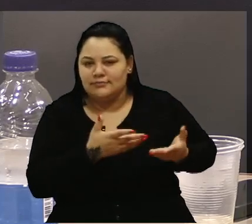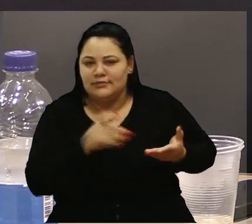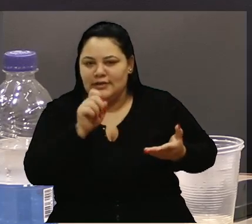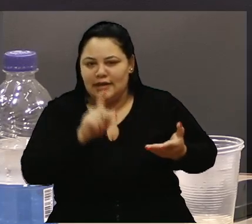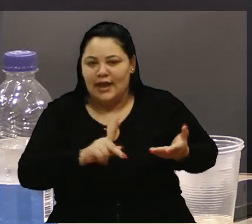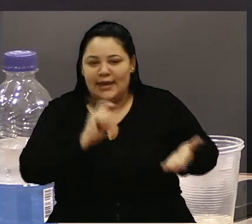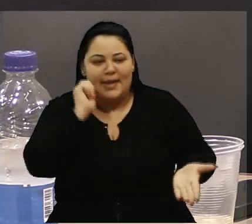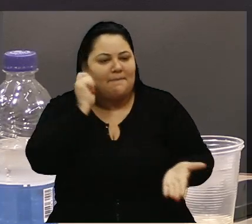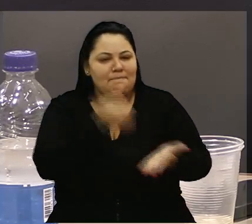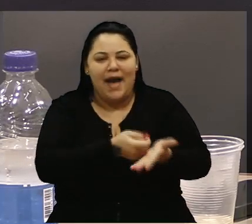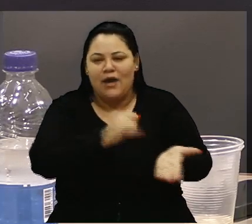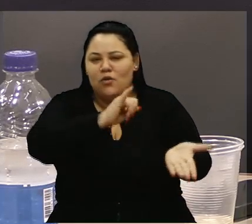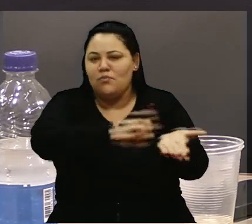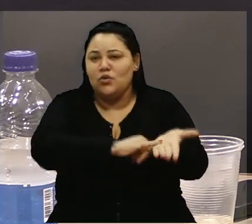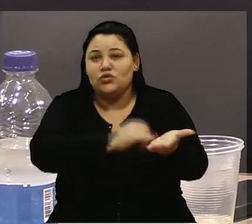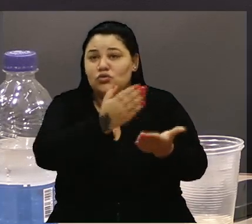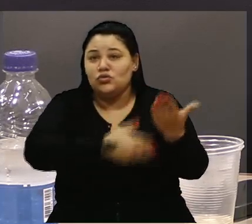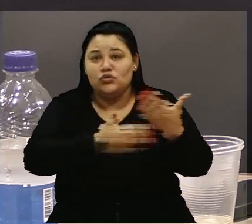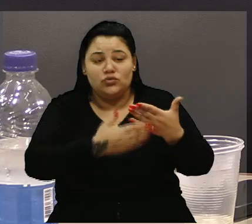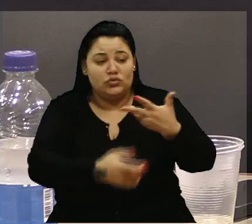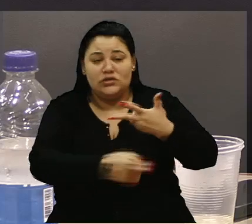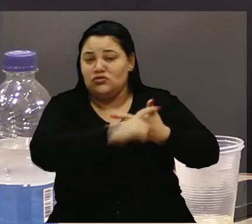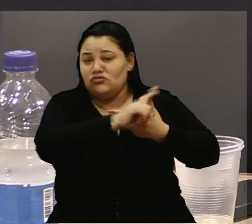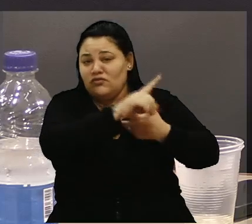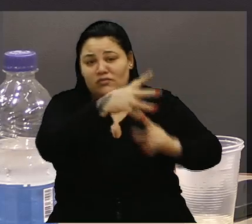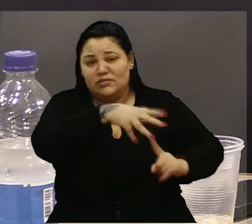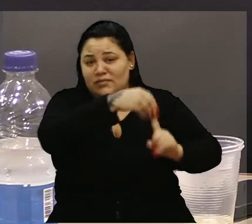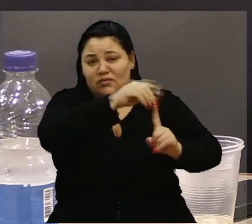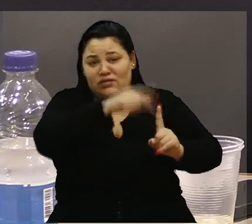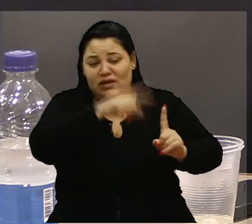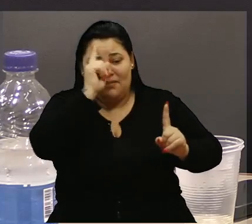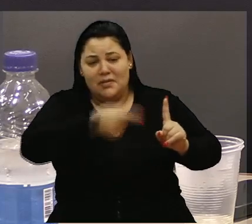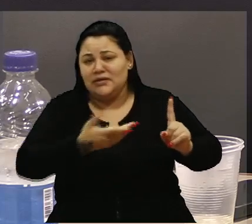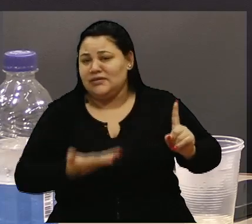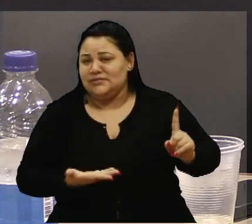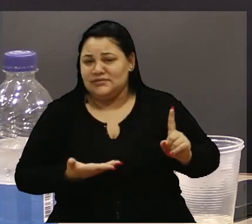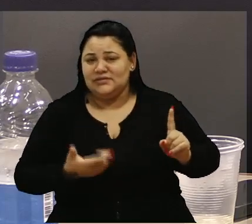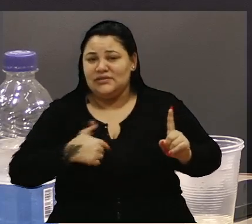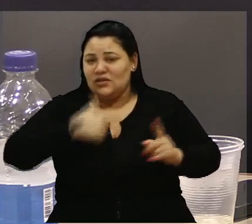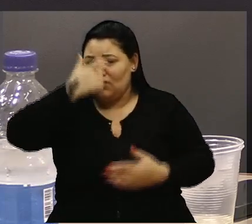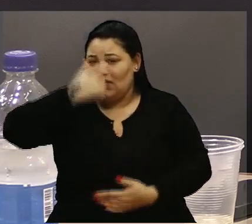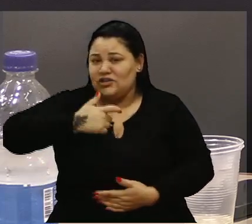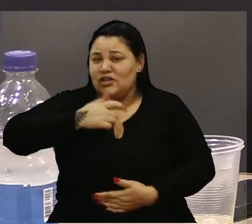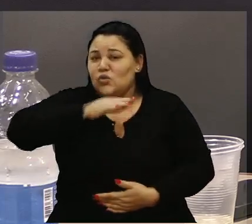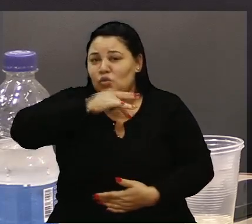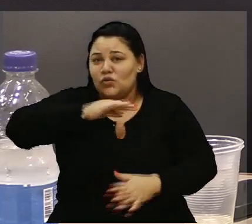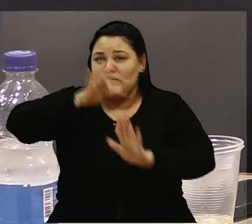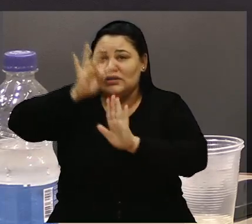banca nós aqui, o executivo, que é o chefe ali do executivo. Então achei meio ruim o texto ali. A